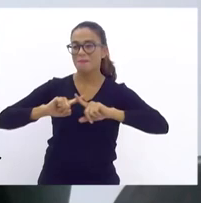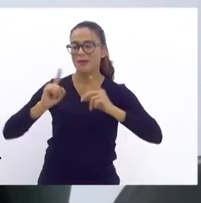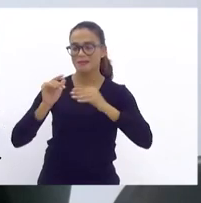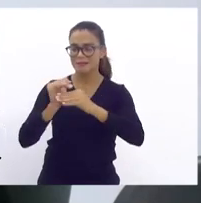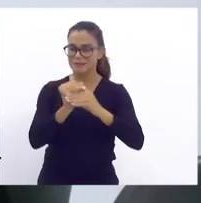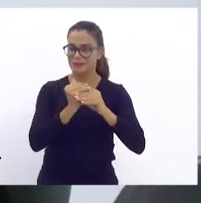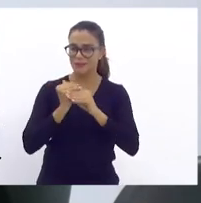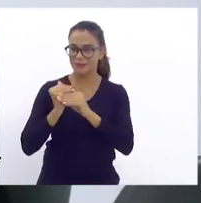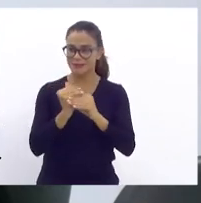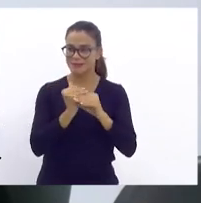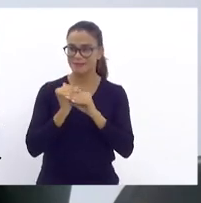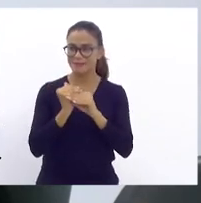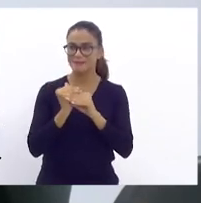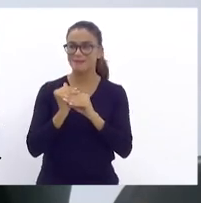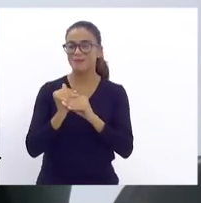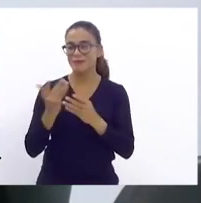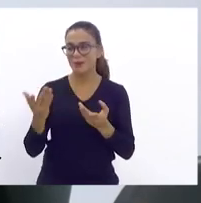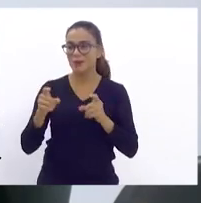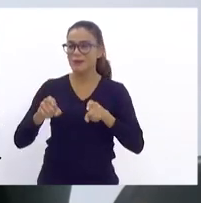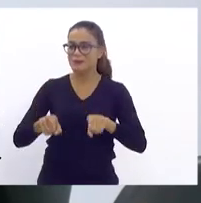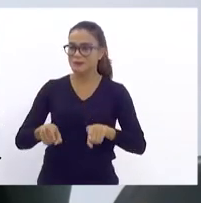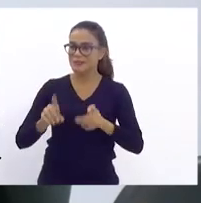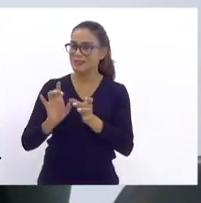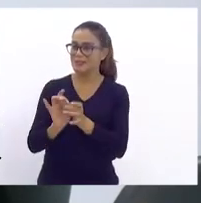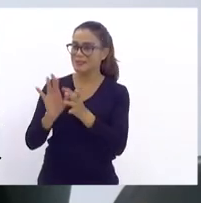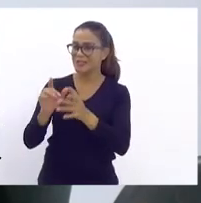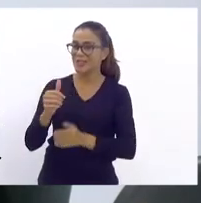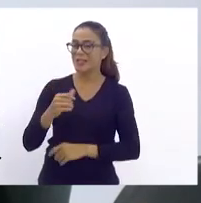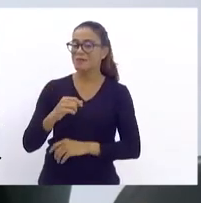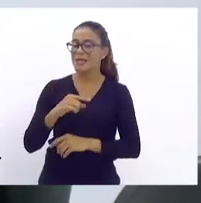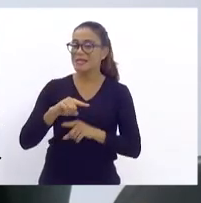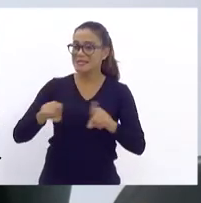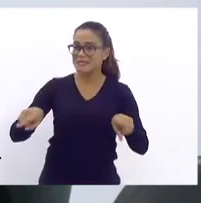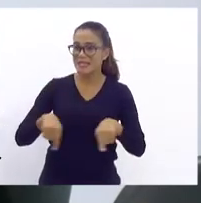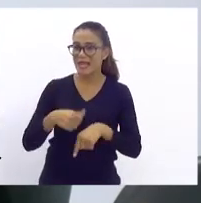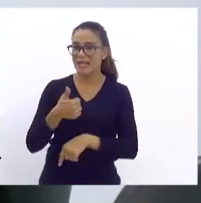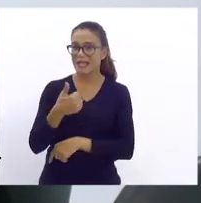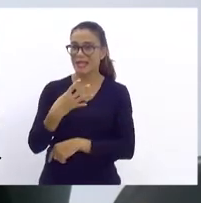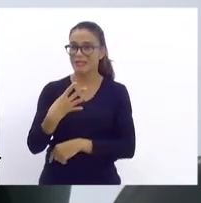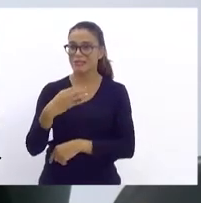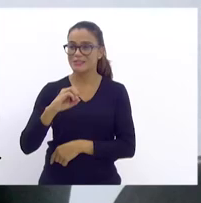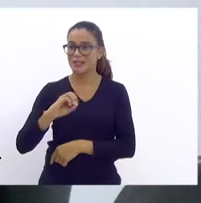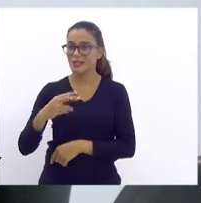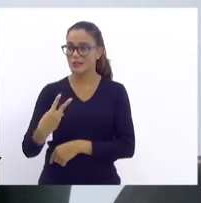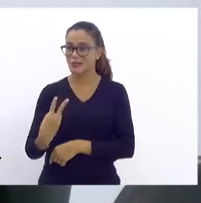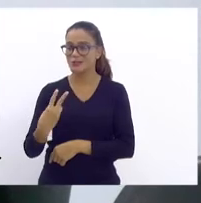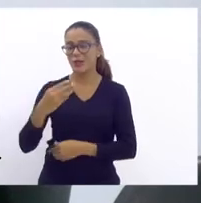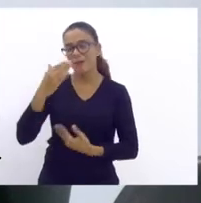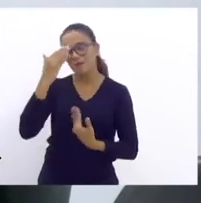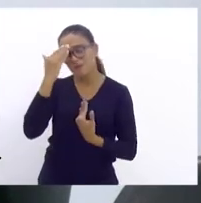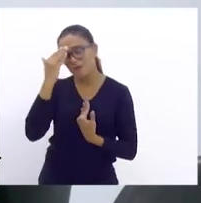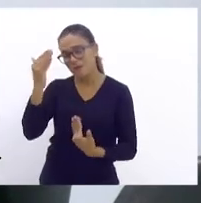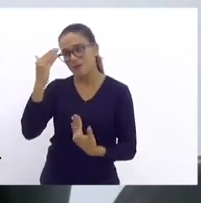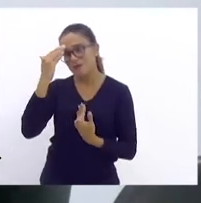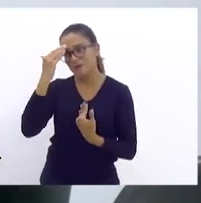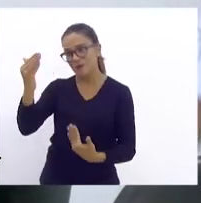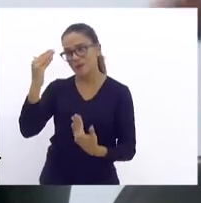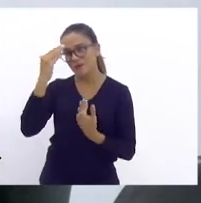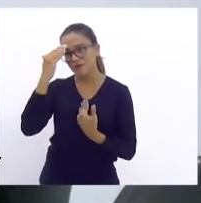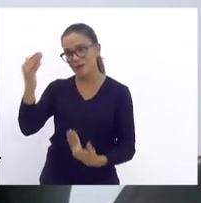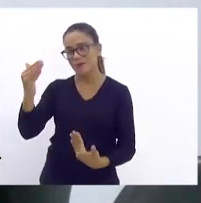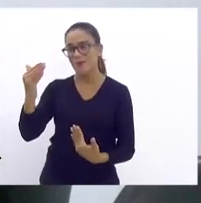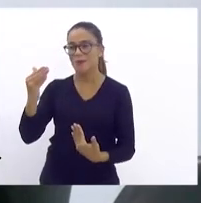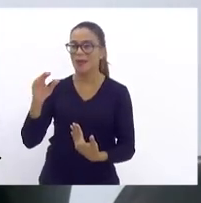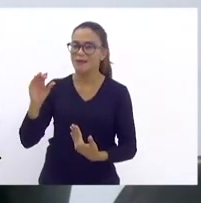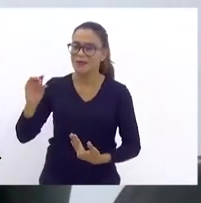iguais Tá bem então nosso mandato à disposição 1402 Comissão da pessoa com deficiência muito muito obrigado pela presença